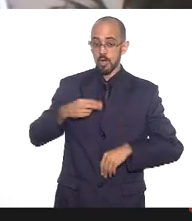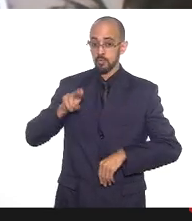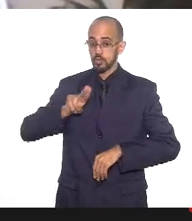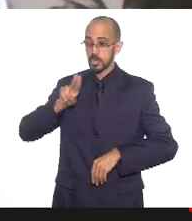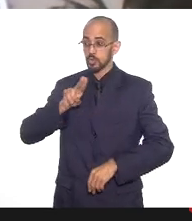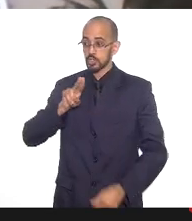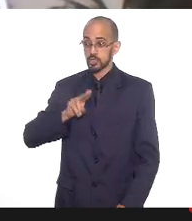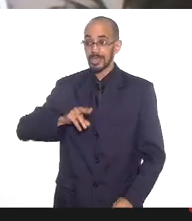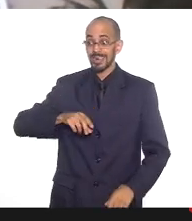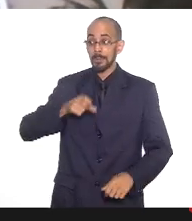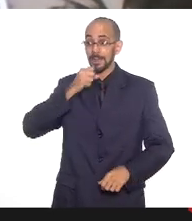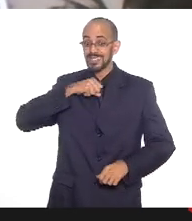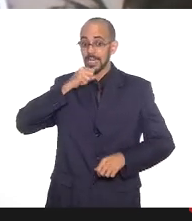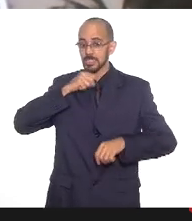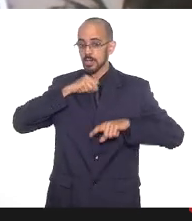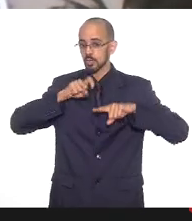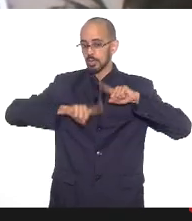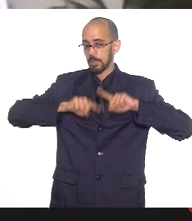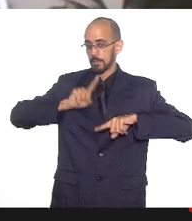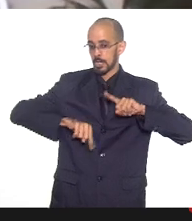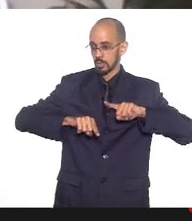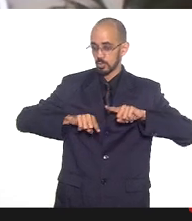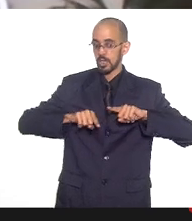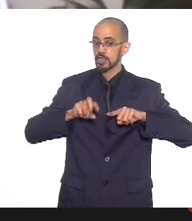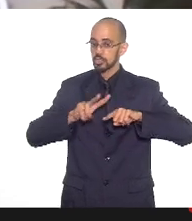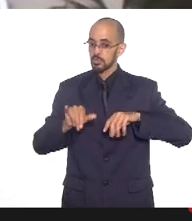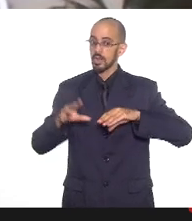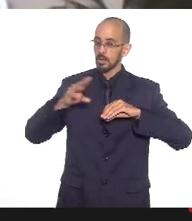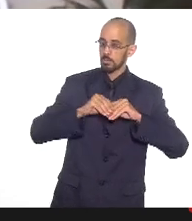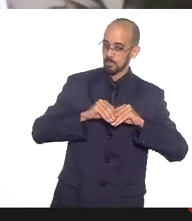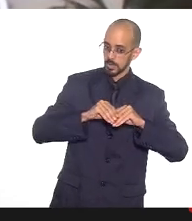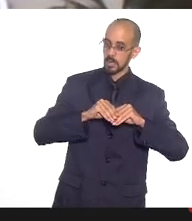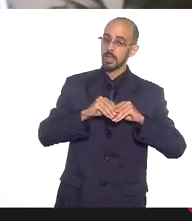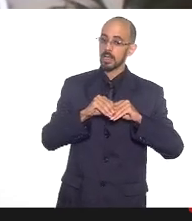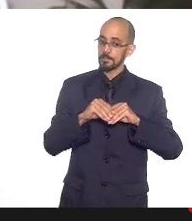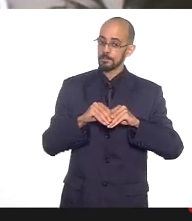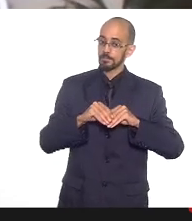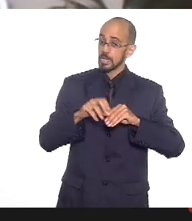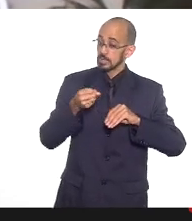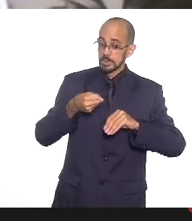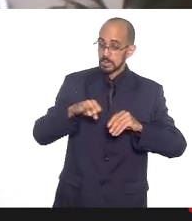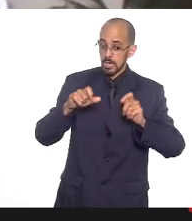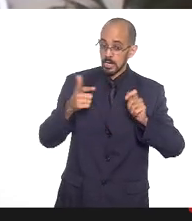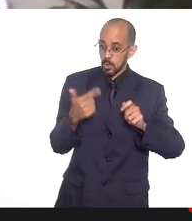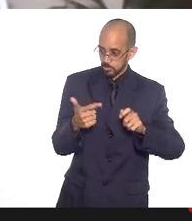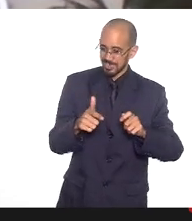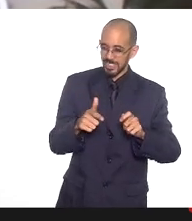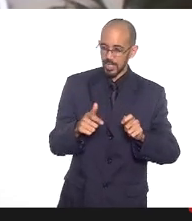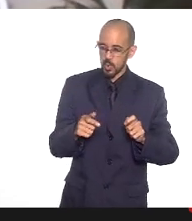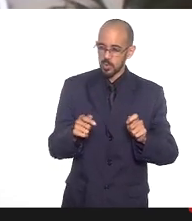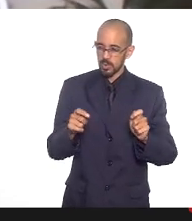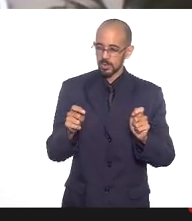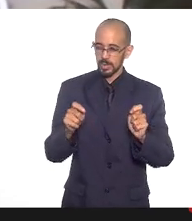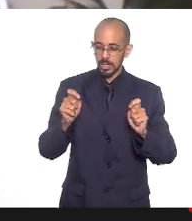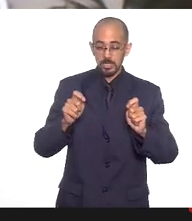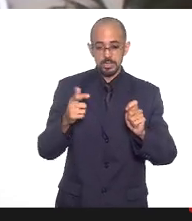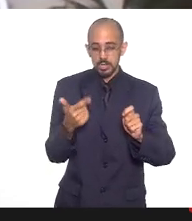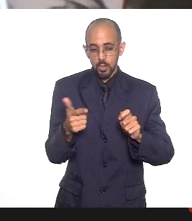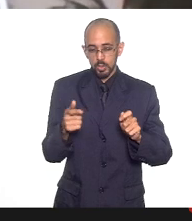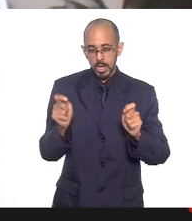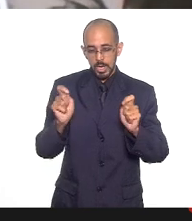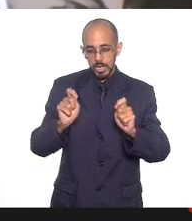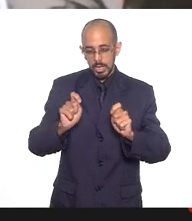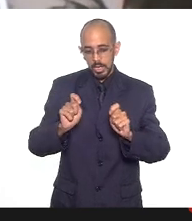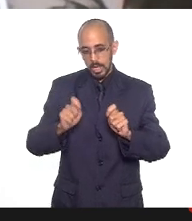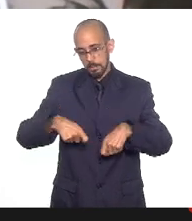de gasto que já foi realizado e localizado, né? Então, a partir do momento em que não há mais gastos a serem depreciados, não há